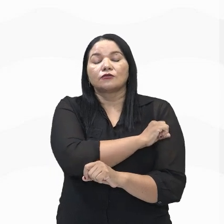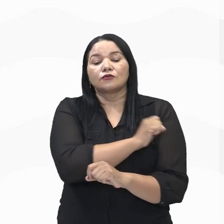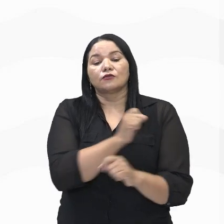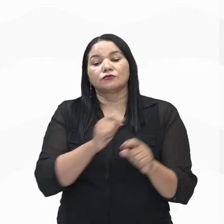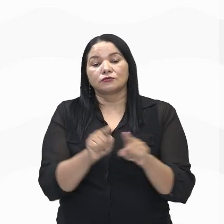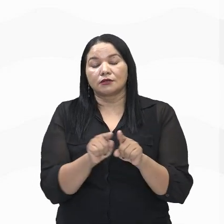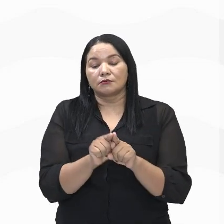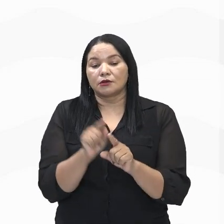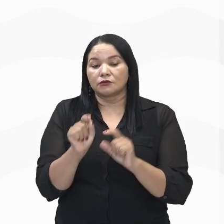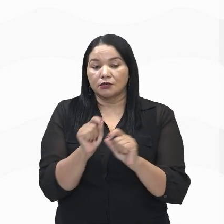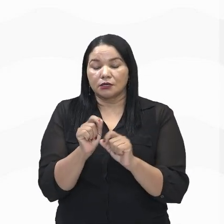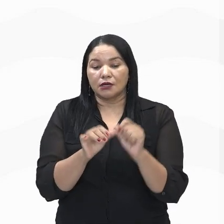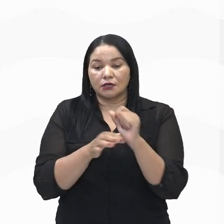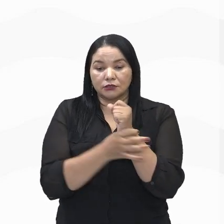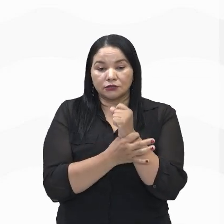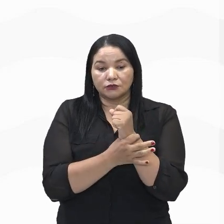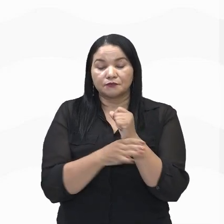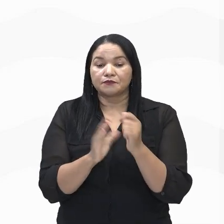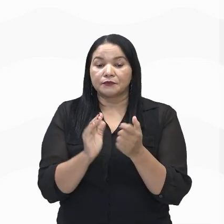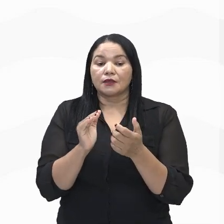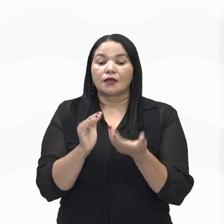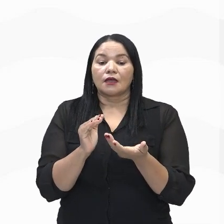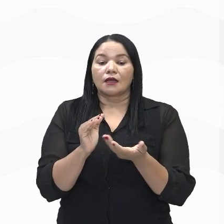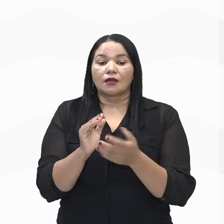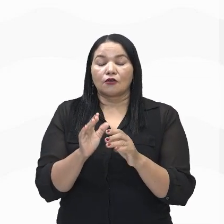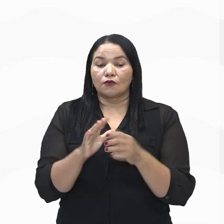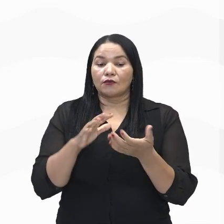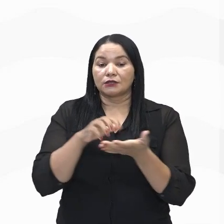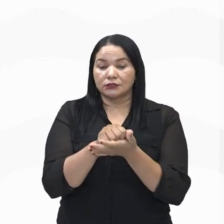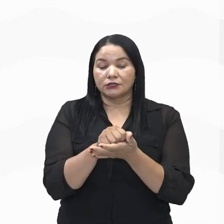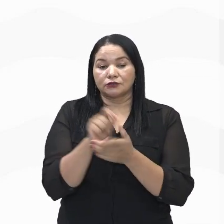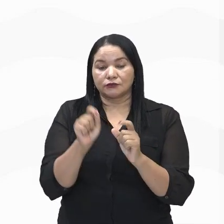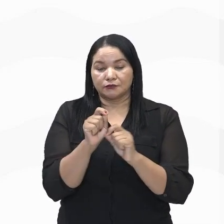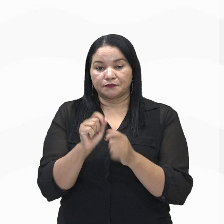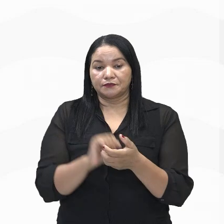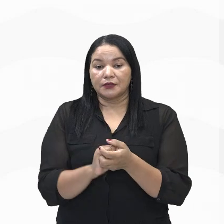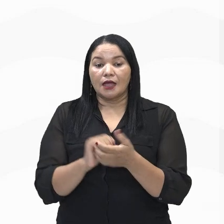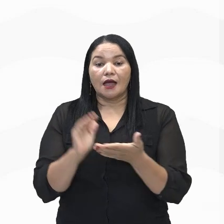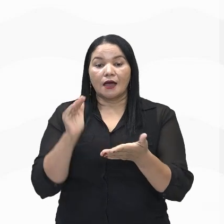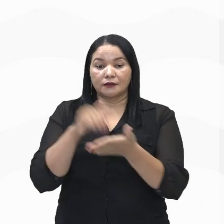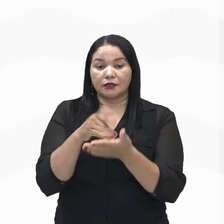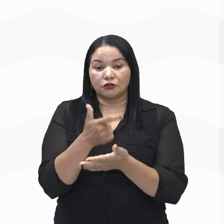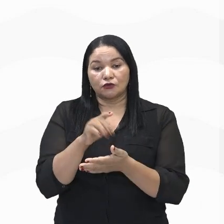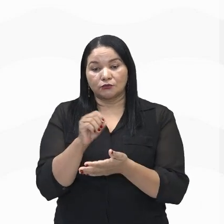garantir também o acesso, dê uma olhada no 4.3, garantir